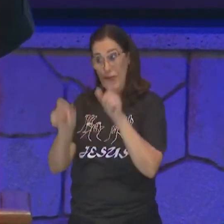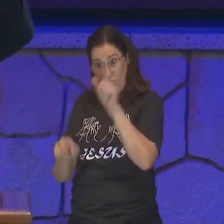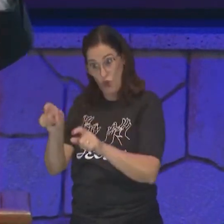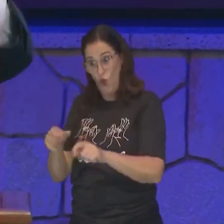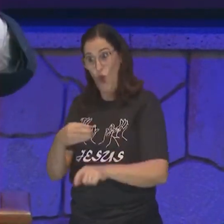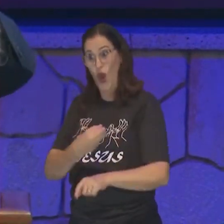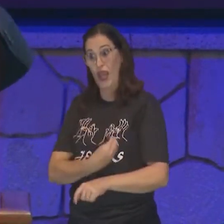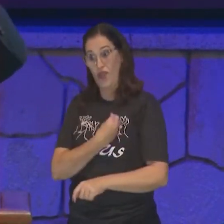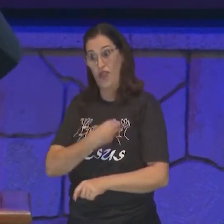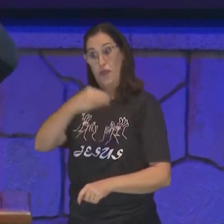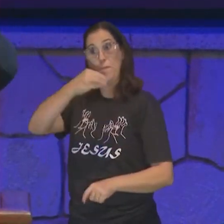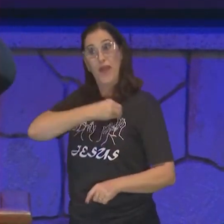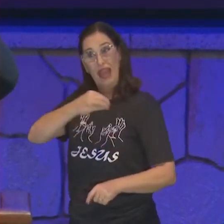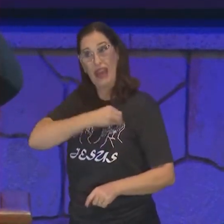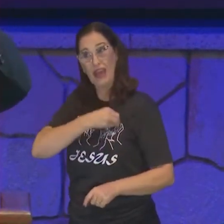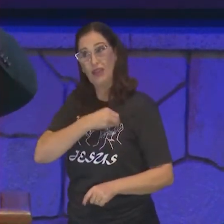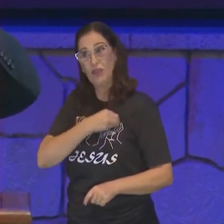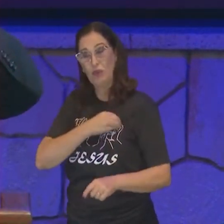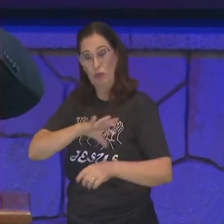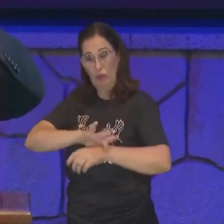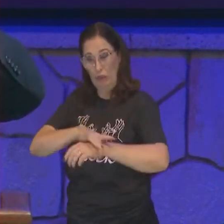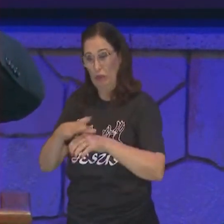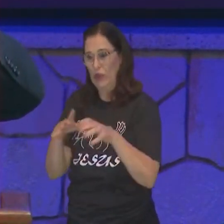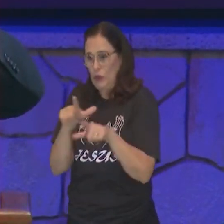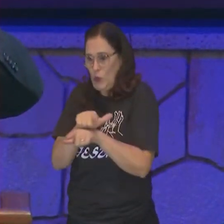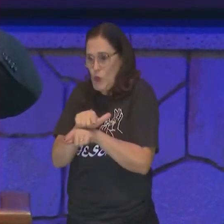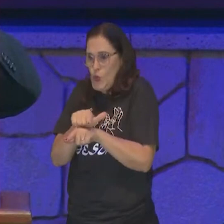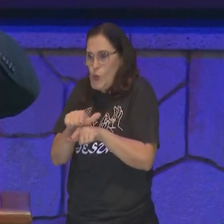em sequidão de estio,